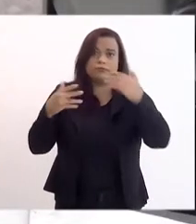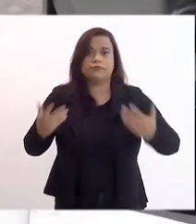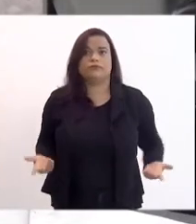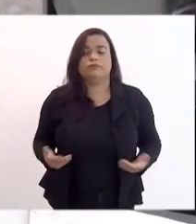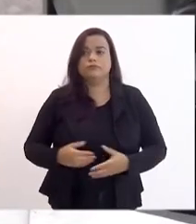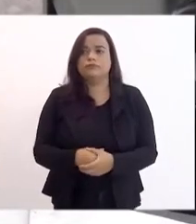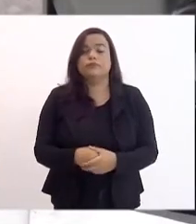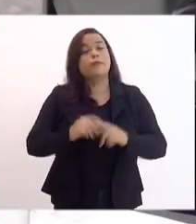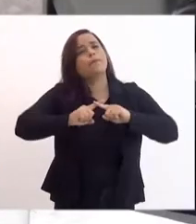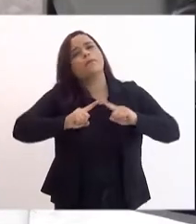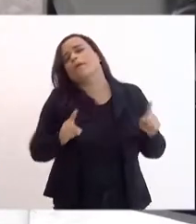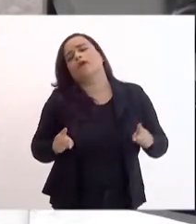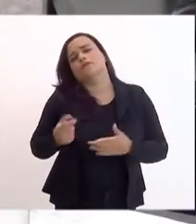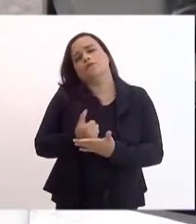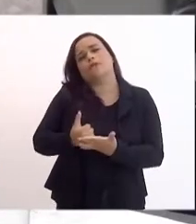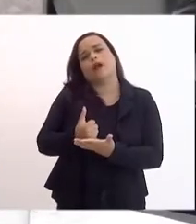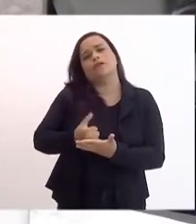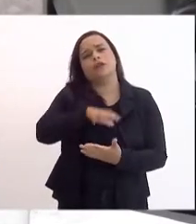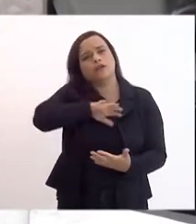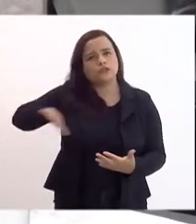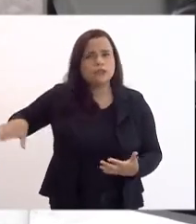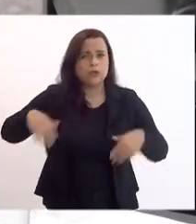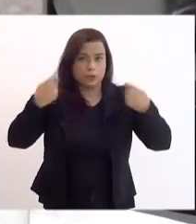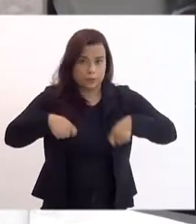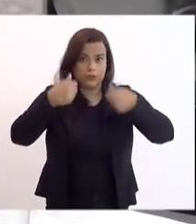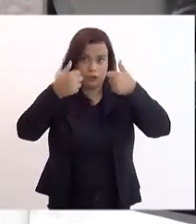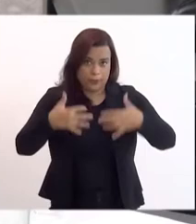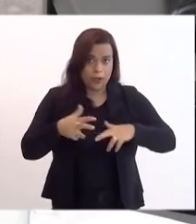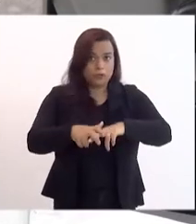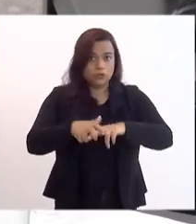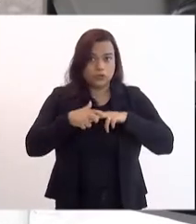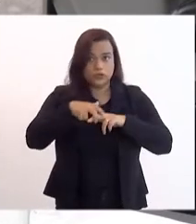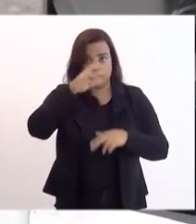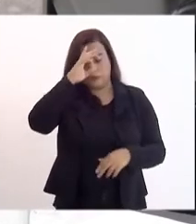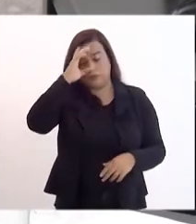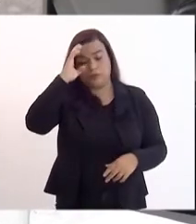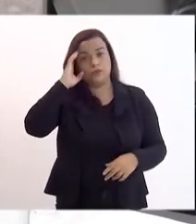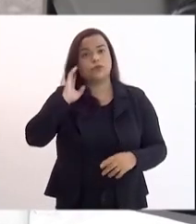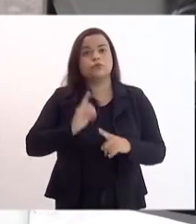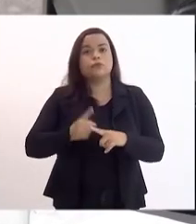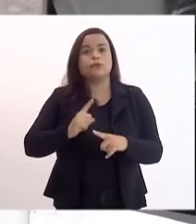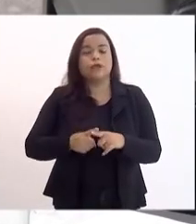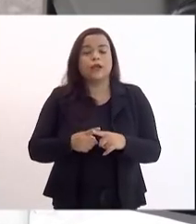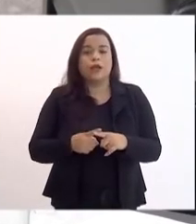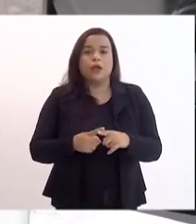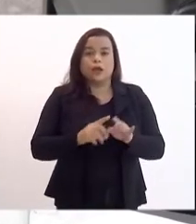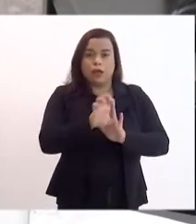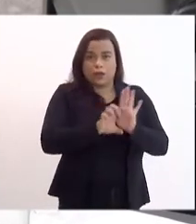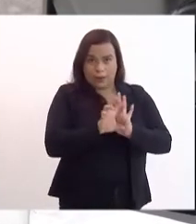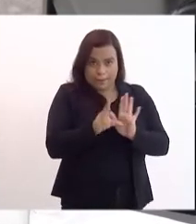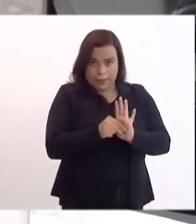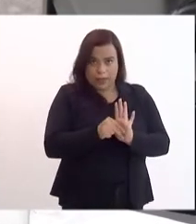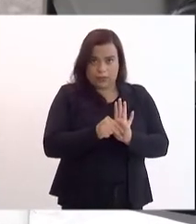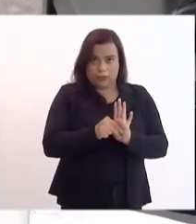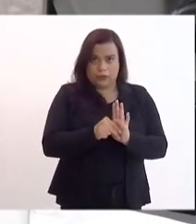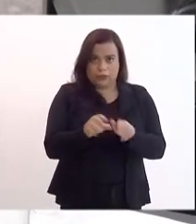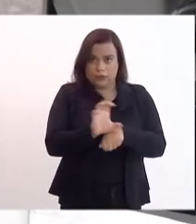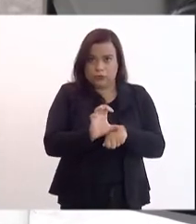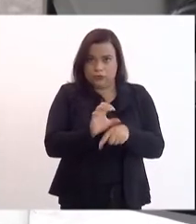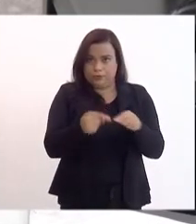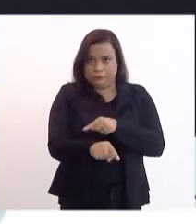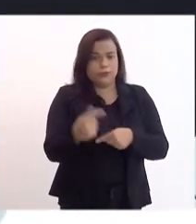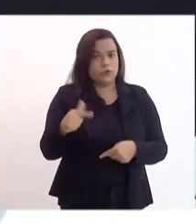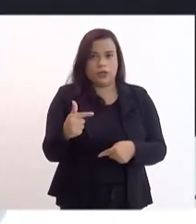de rejeição, a gente tem que chegar num texto de porquê da rejeição, porque, em tese, as emendas não são ilegais, nem inconstitucionais. Olha